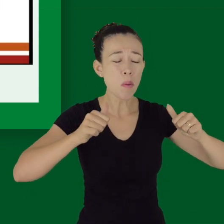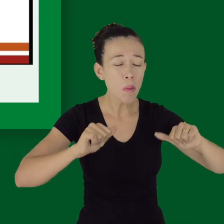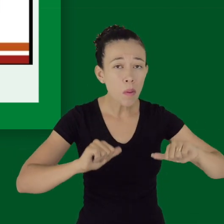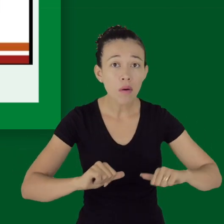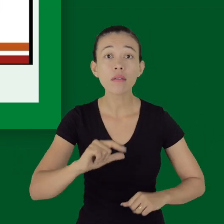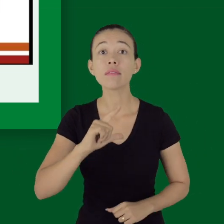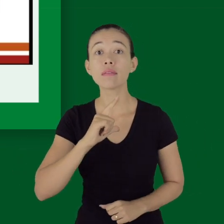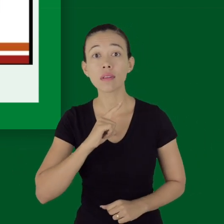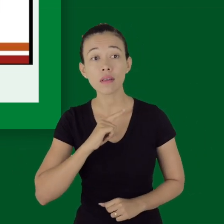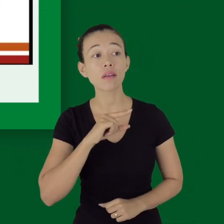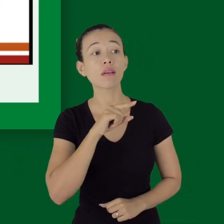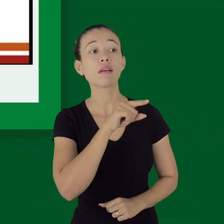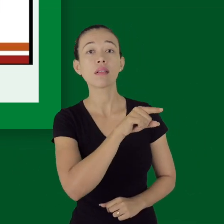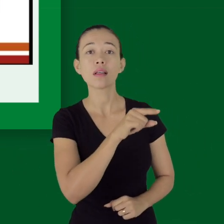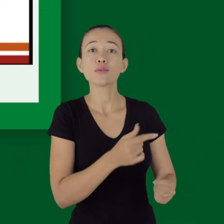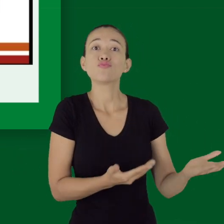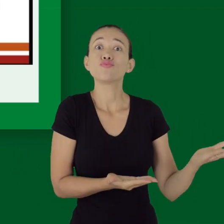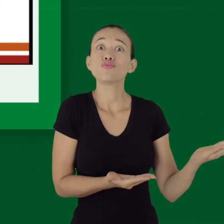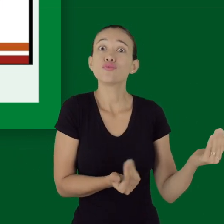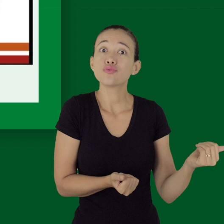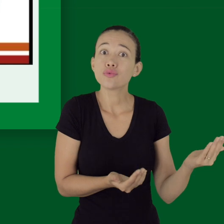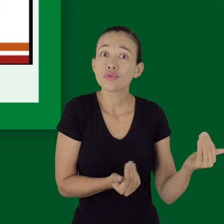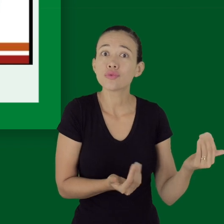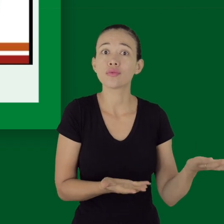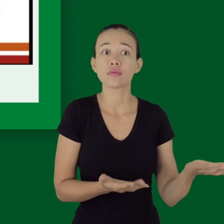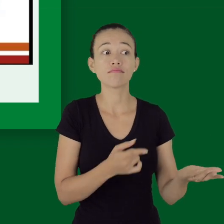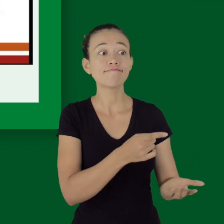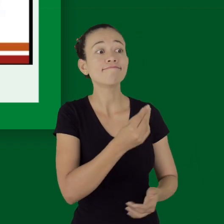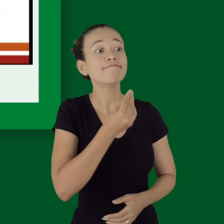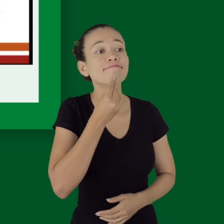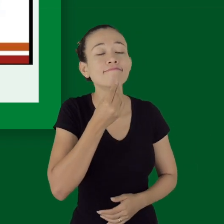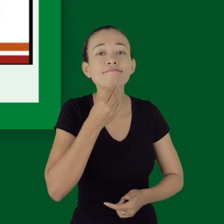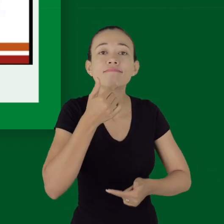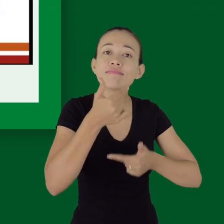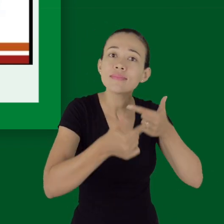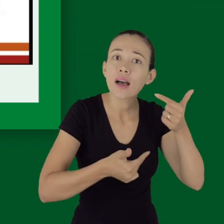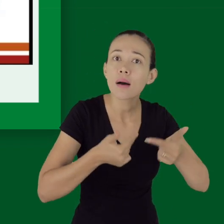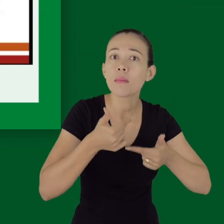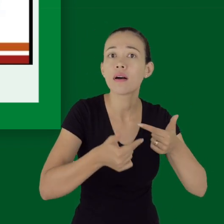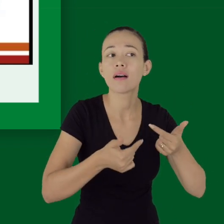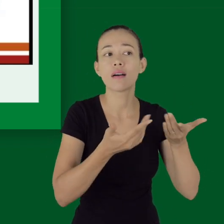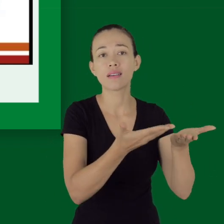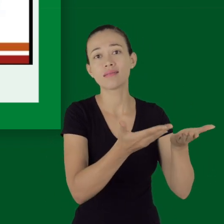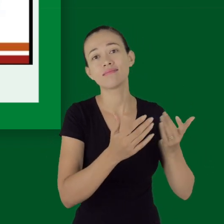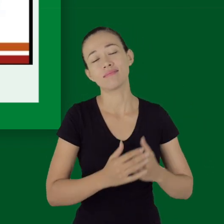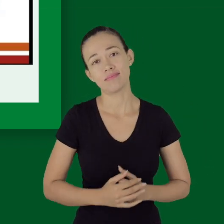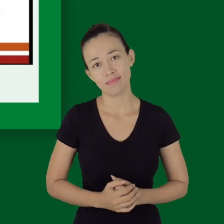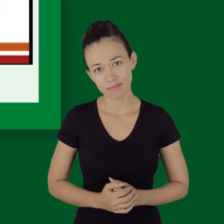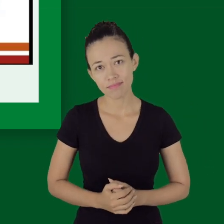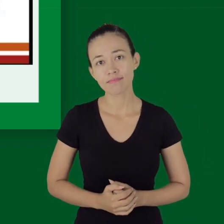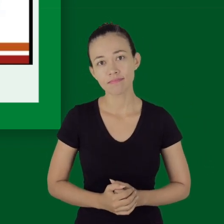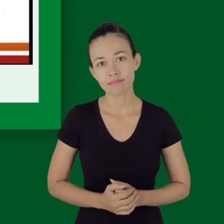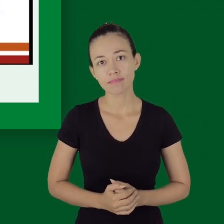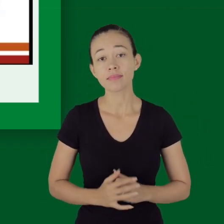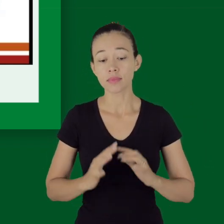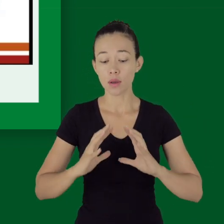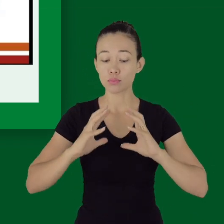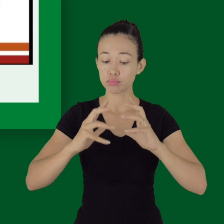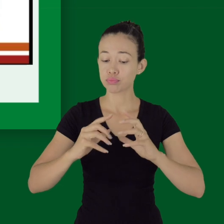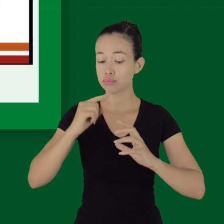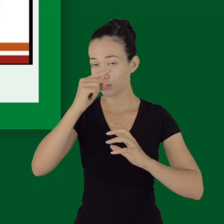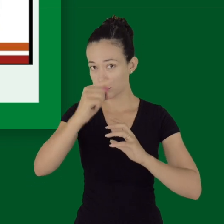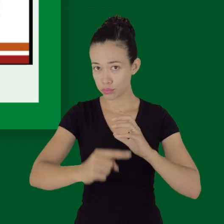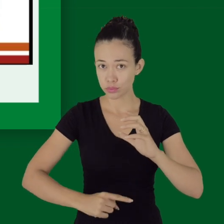população jovem, e nós temos aí dados e uma estimativa importante, tanto a nível mundial como a nível